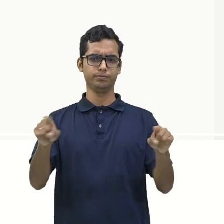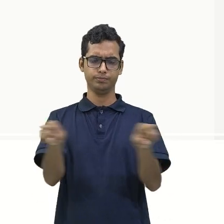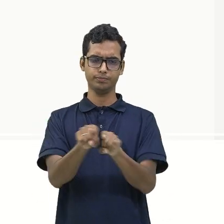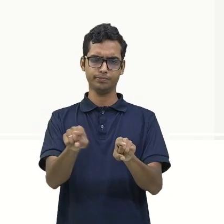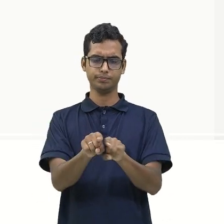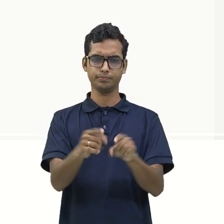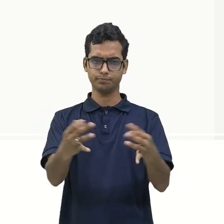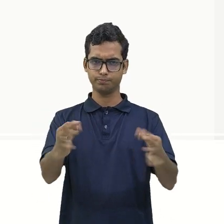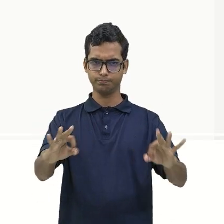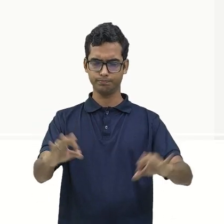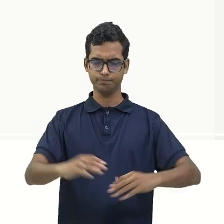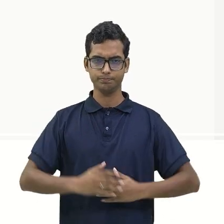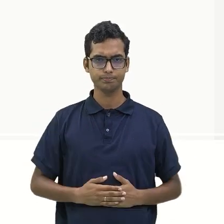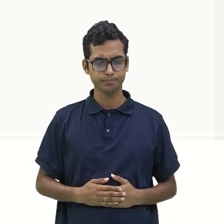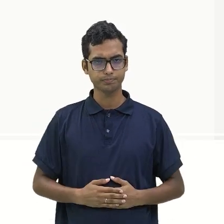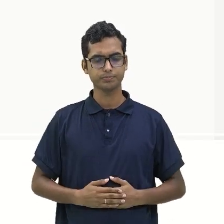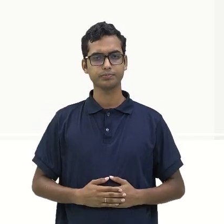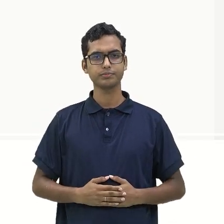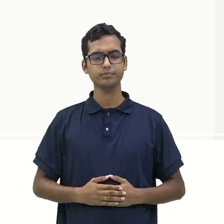iguais, tá bom?